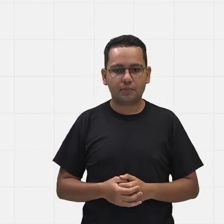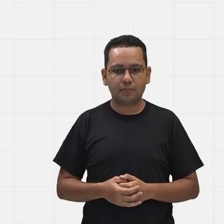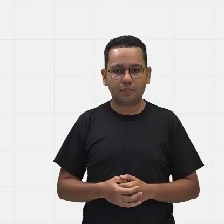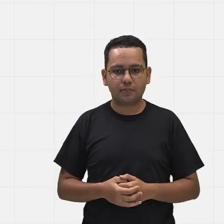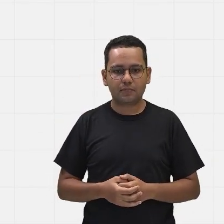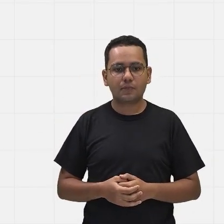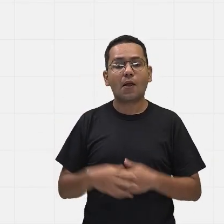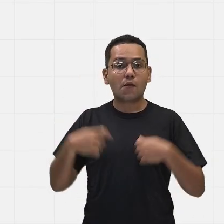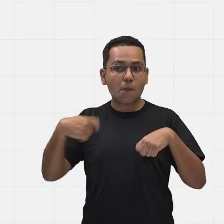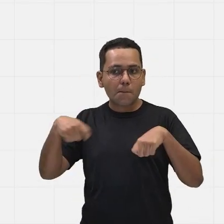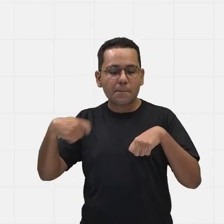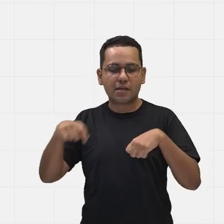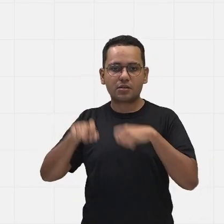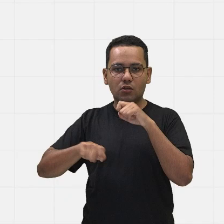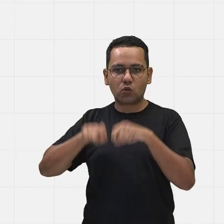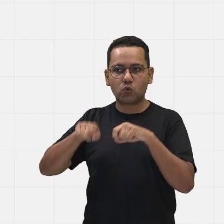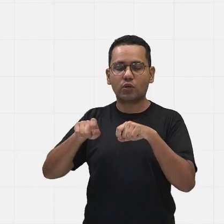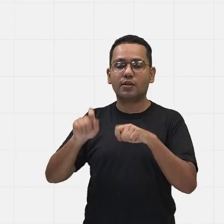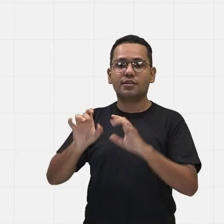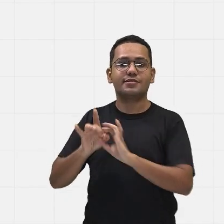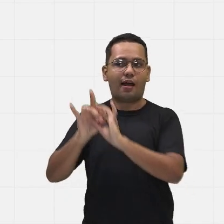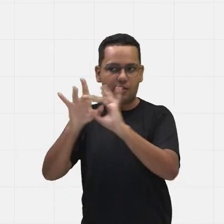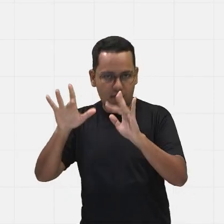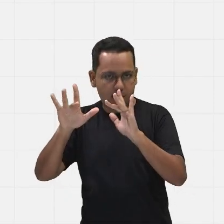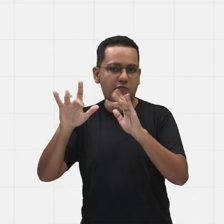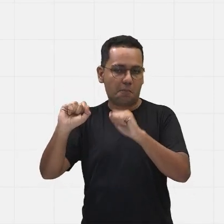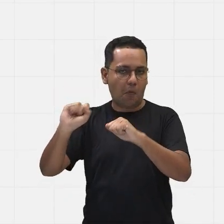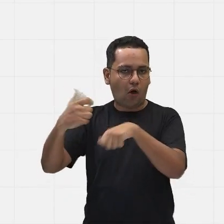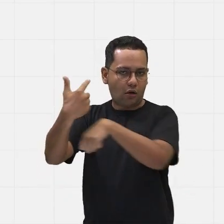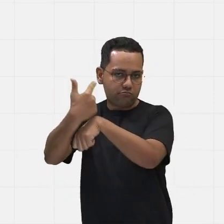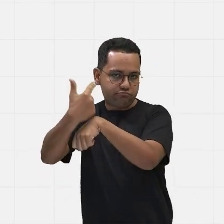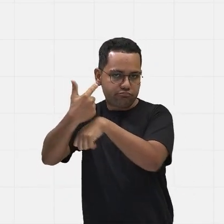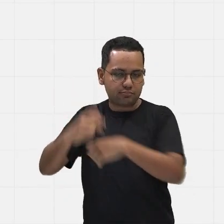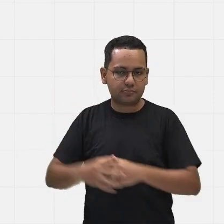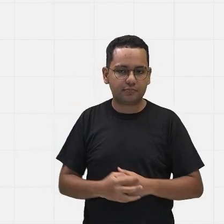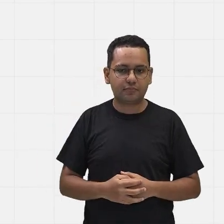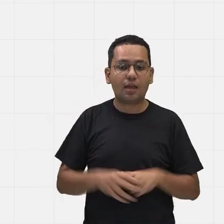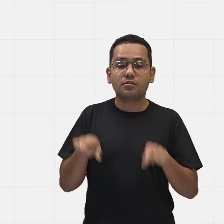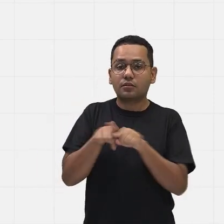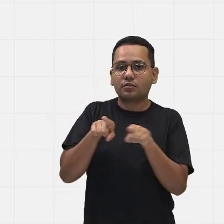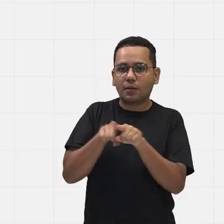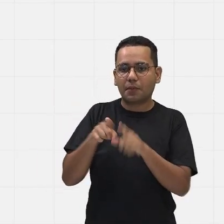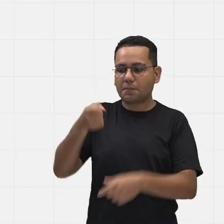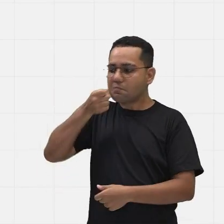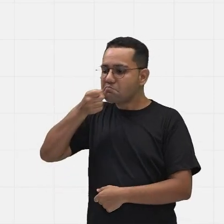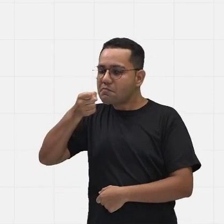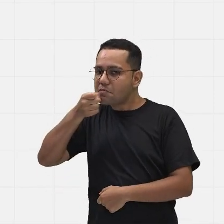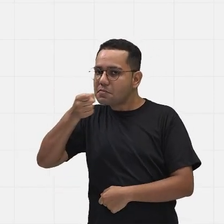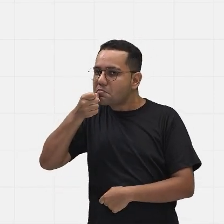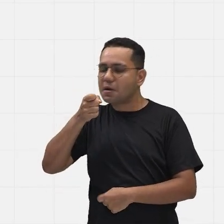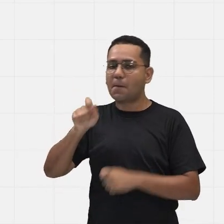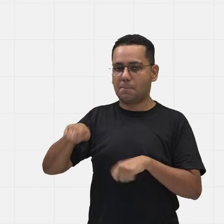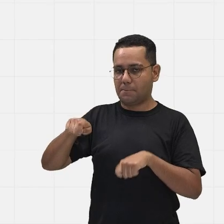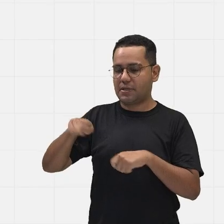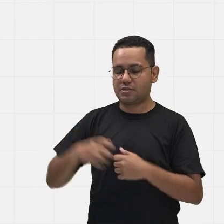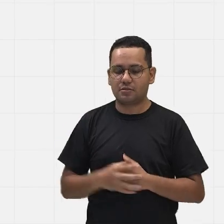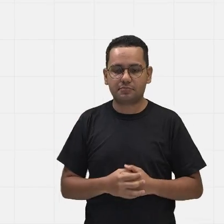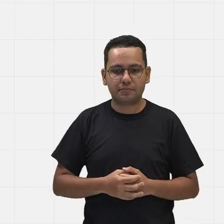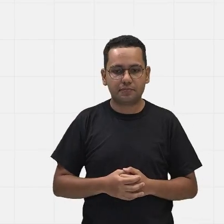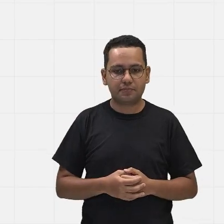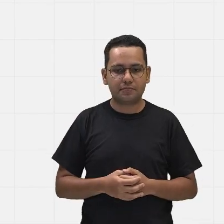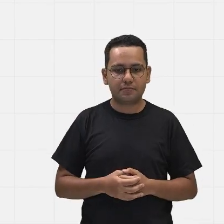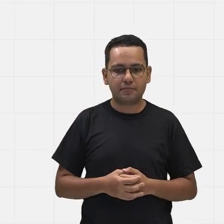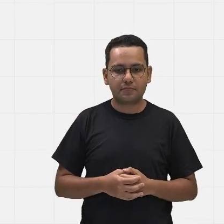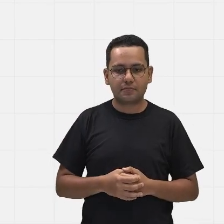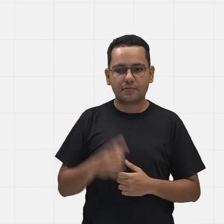a sua webcam. E a mesma coisa você deve fazer para o ícone de áudio, né? Você vai clicar para abrir o